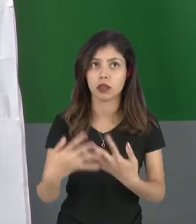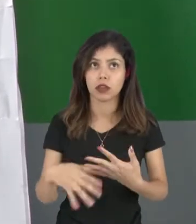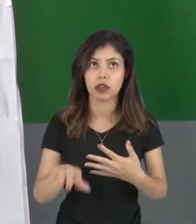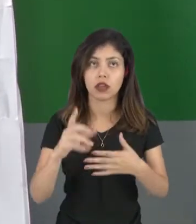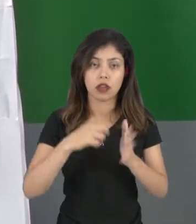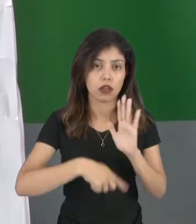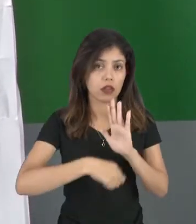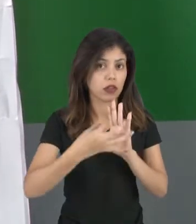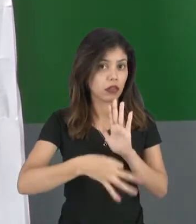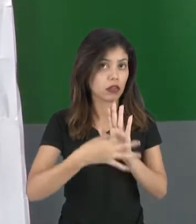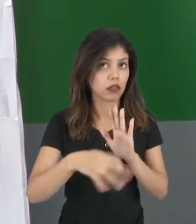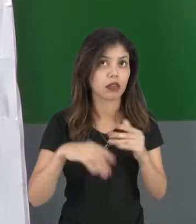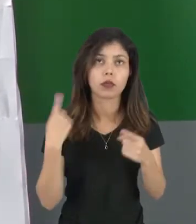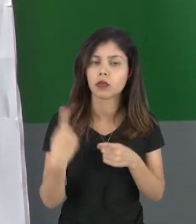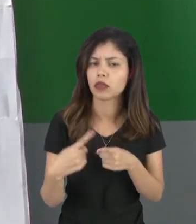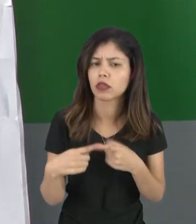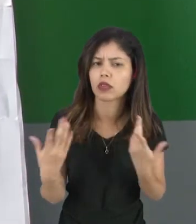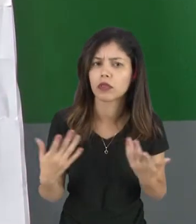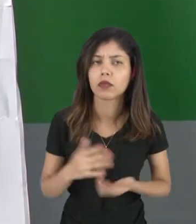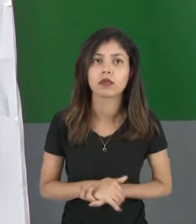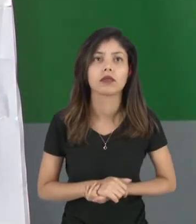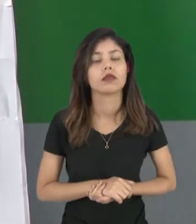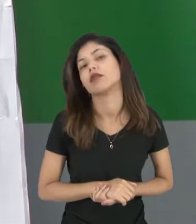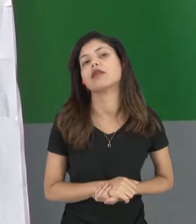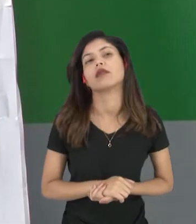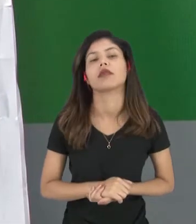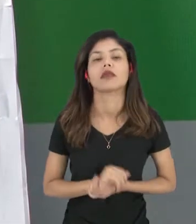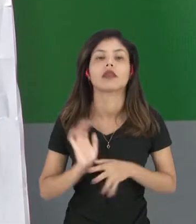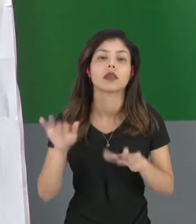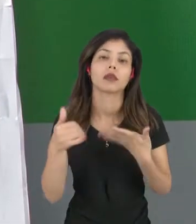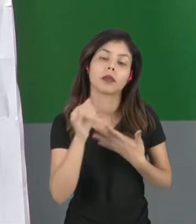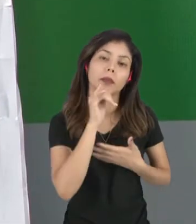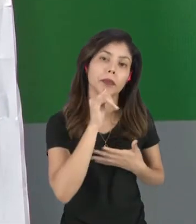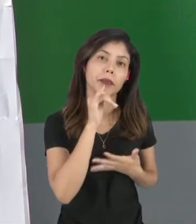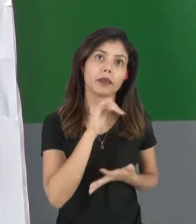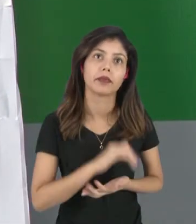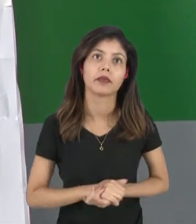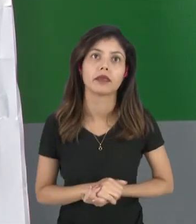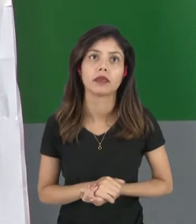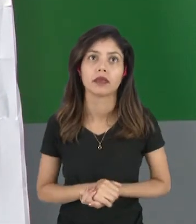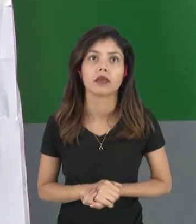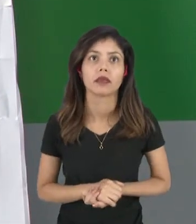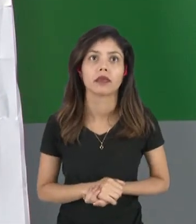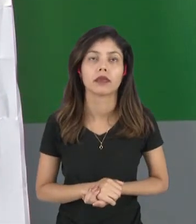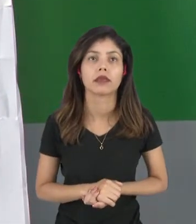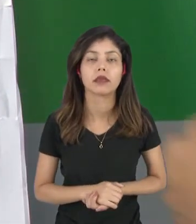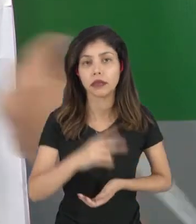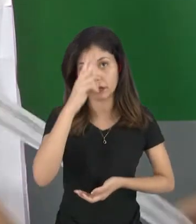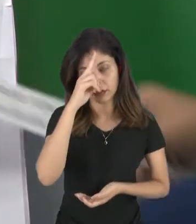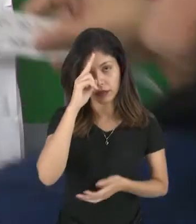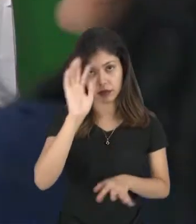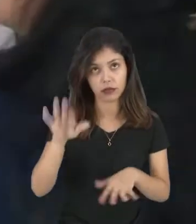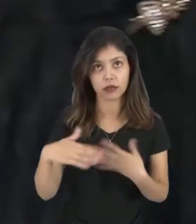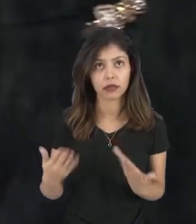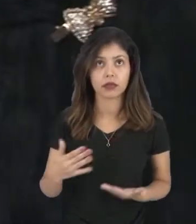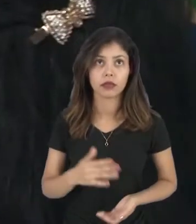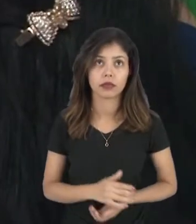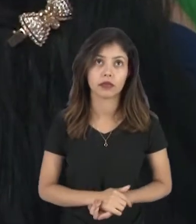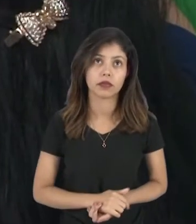de opinião? Por quê? Então, qual foi o exemplo citado ali? Vocês lembraram qual foi o exemplo do autor?